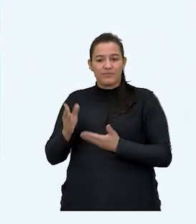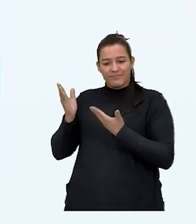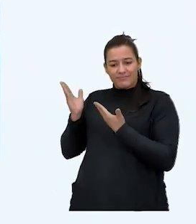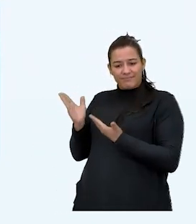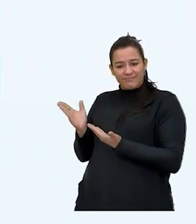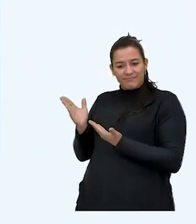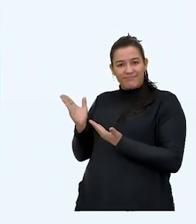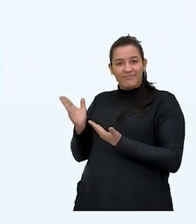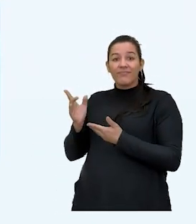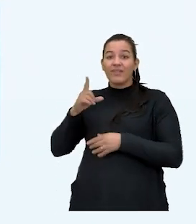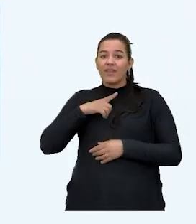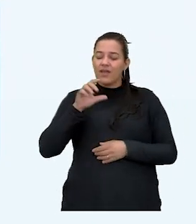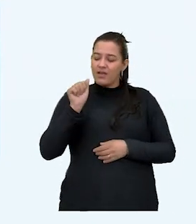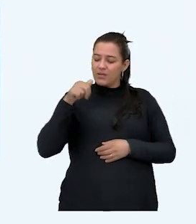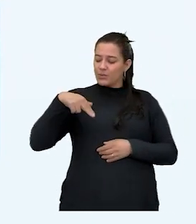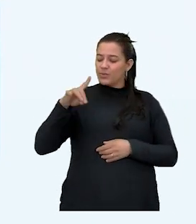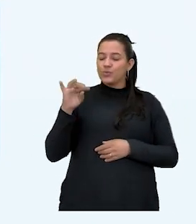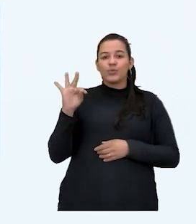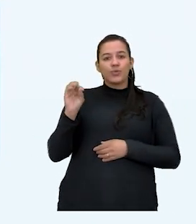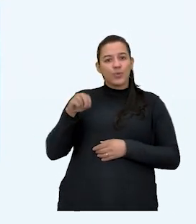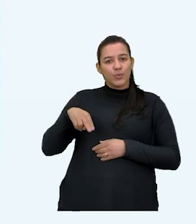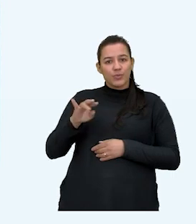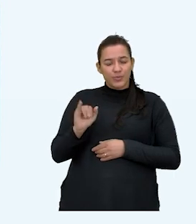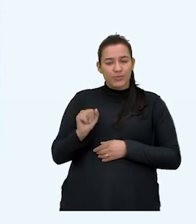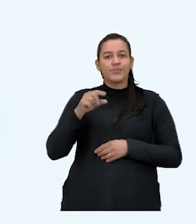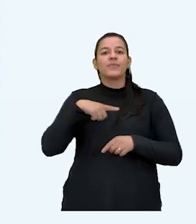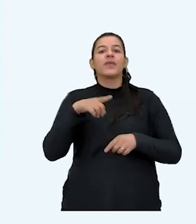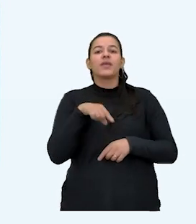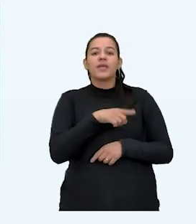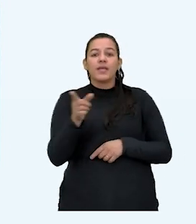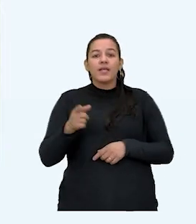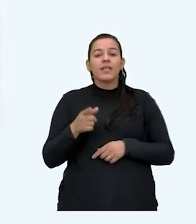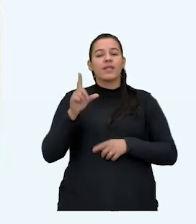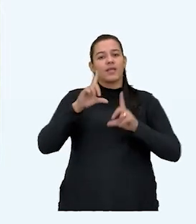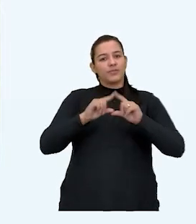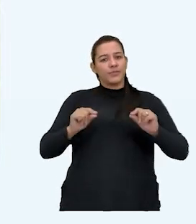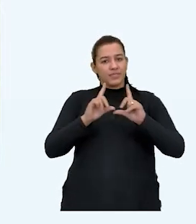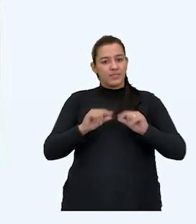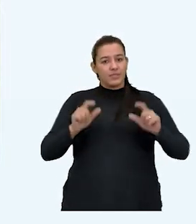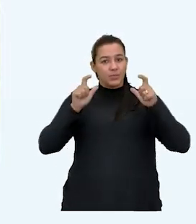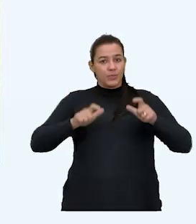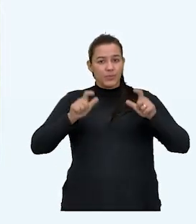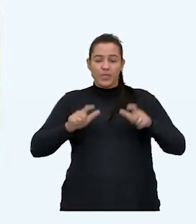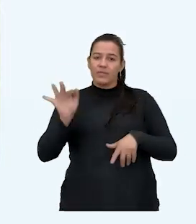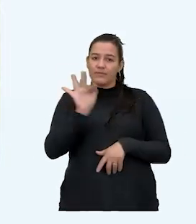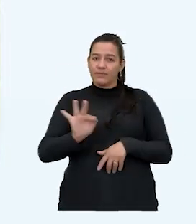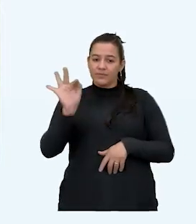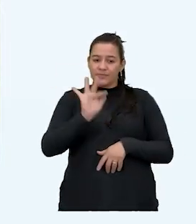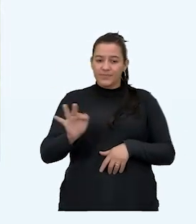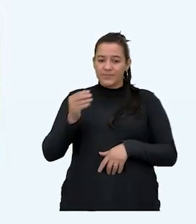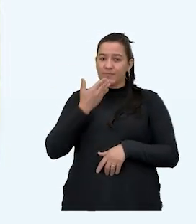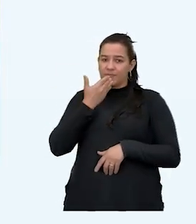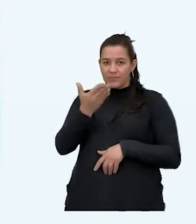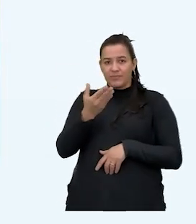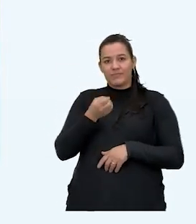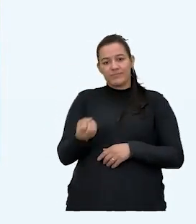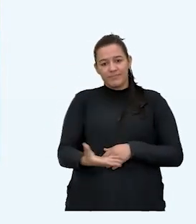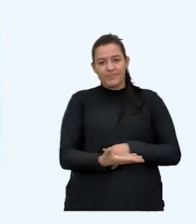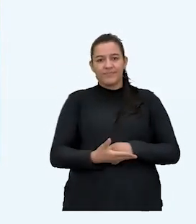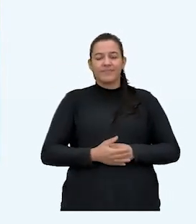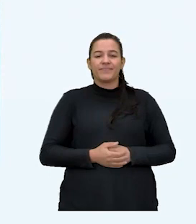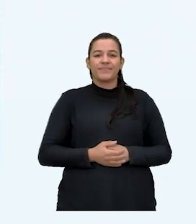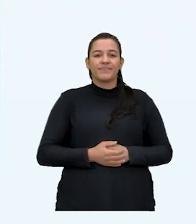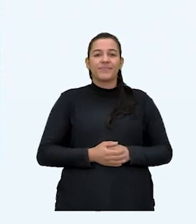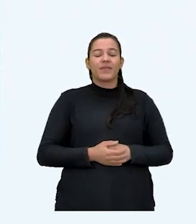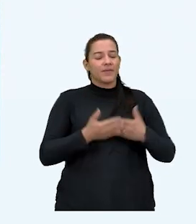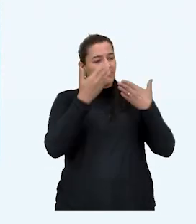Isidro, do Departamento de Administração da Universidade de Brasília. Professor, seja bem-vindo ao NBR Entrevista. Muito obrigado,